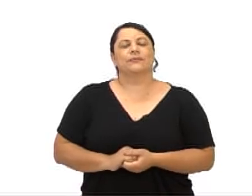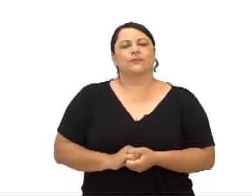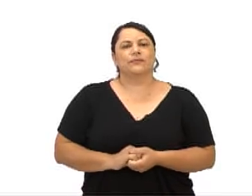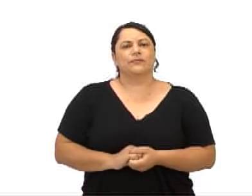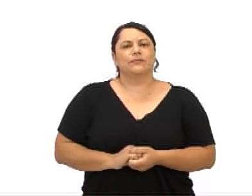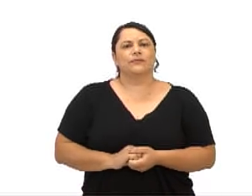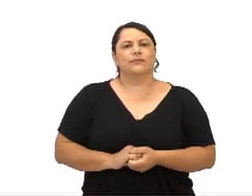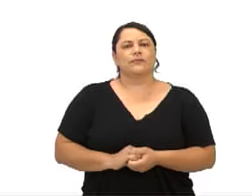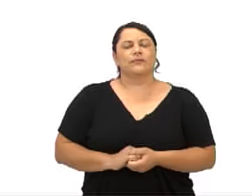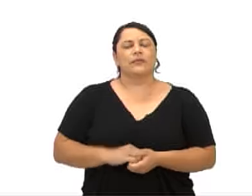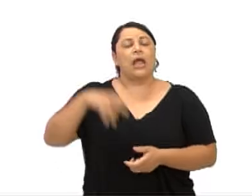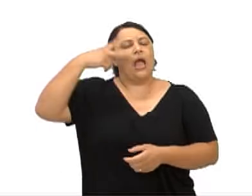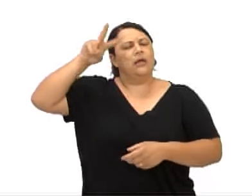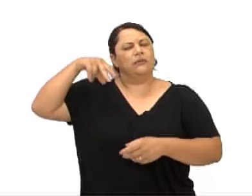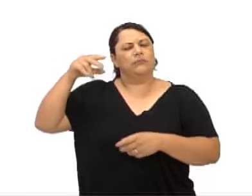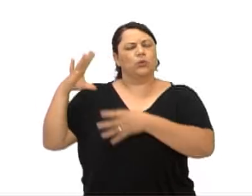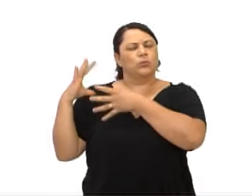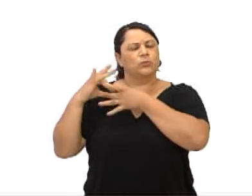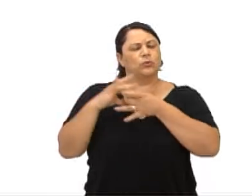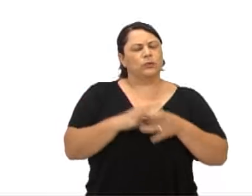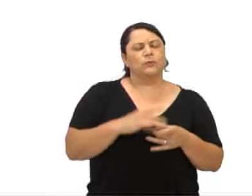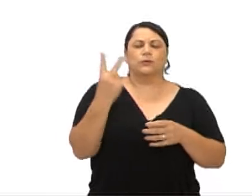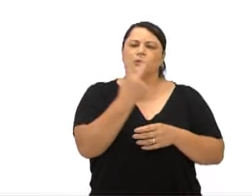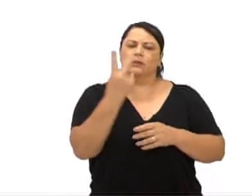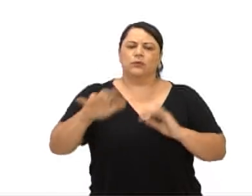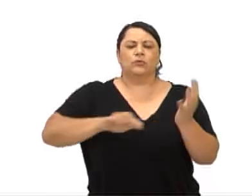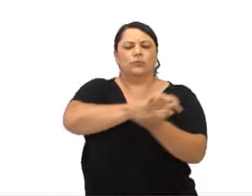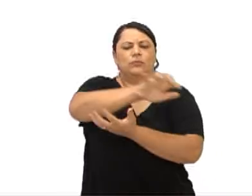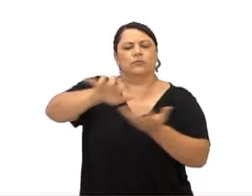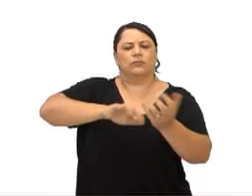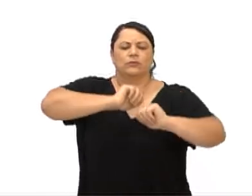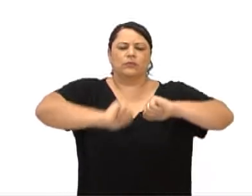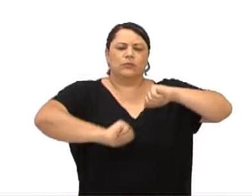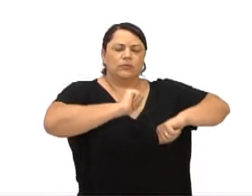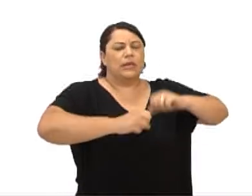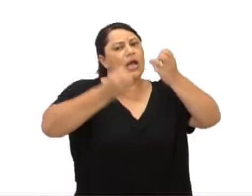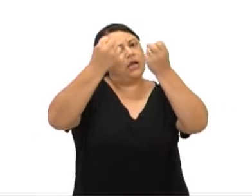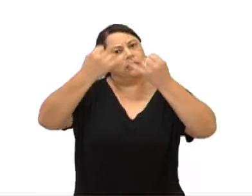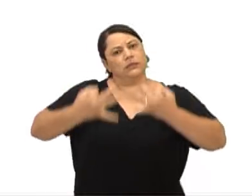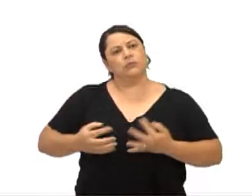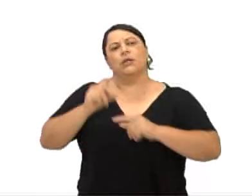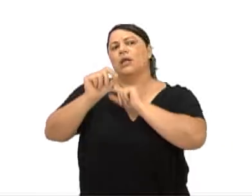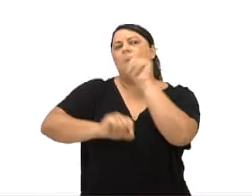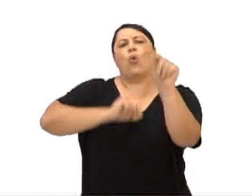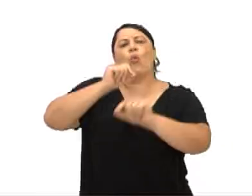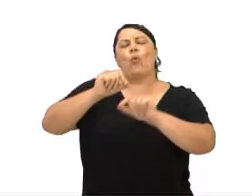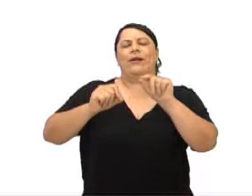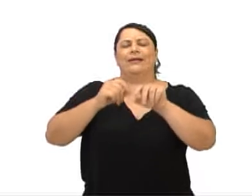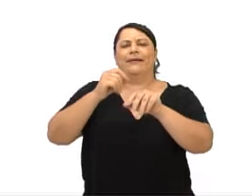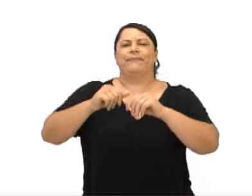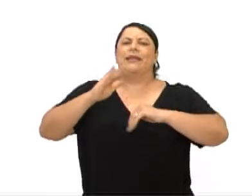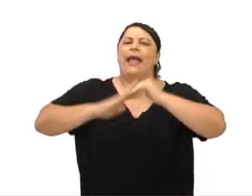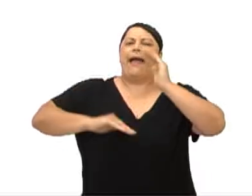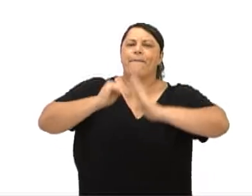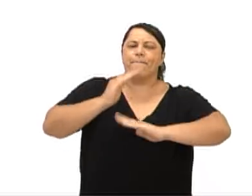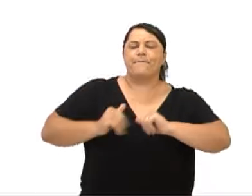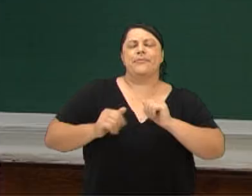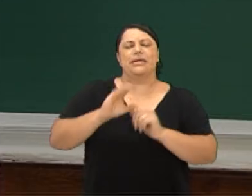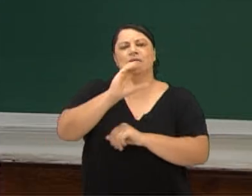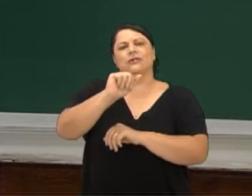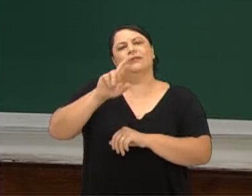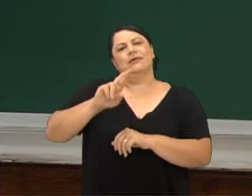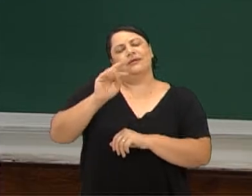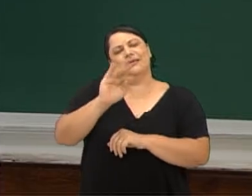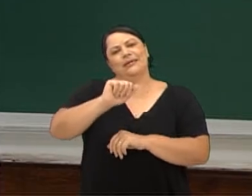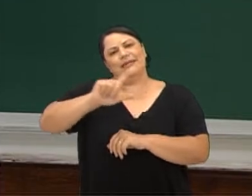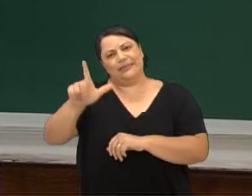o contexto da segunda revolução industrial, descreva em que consistia a prática do cartel.